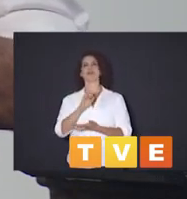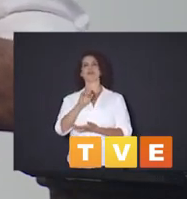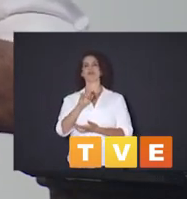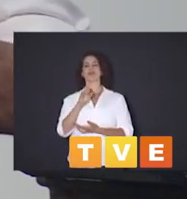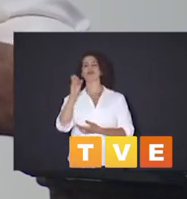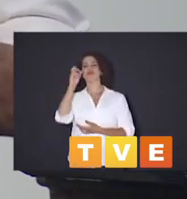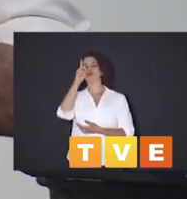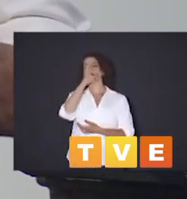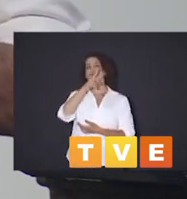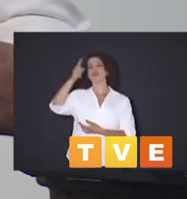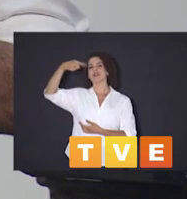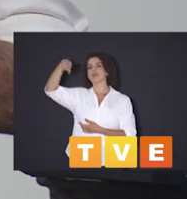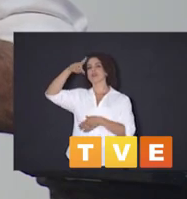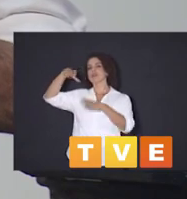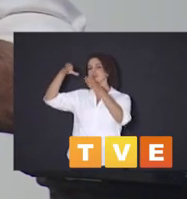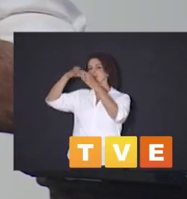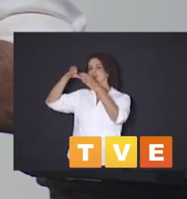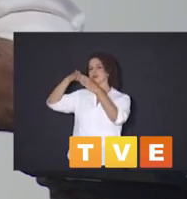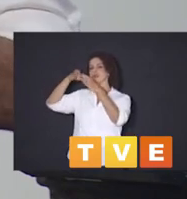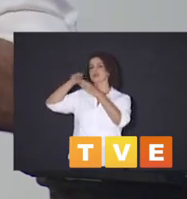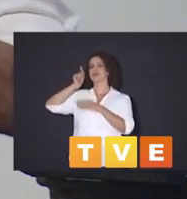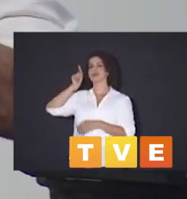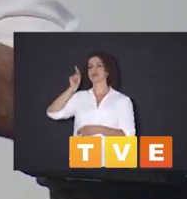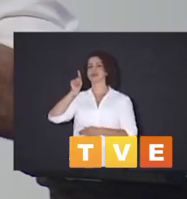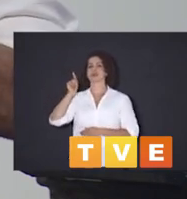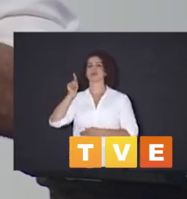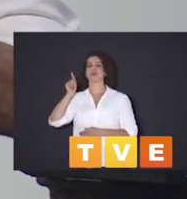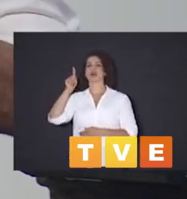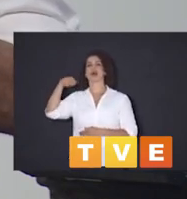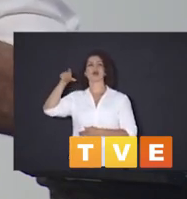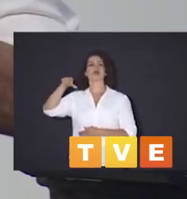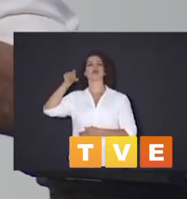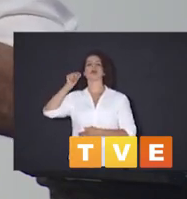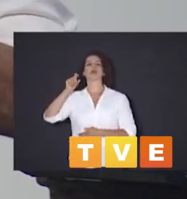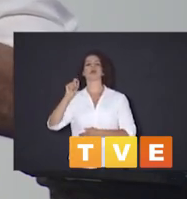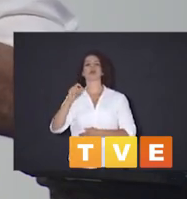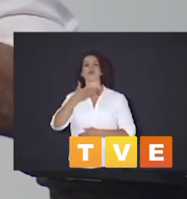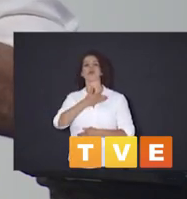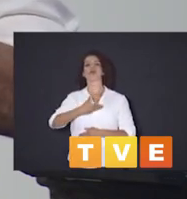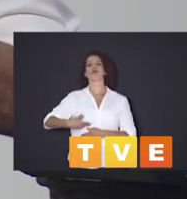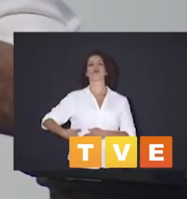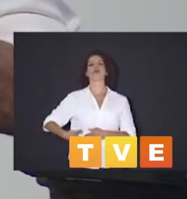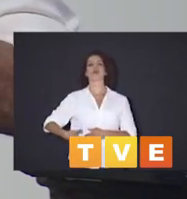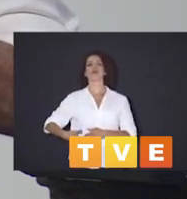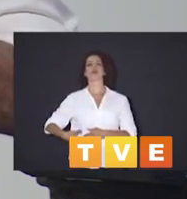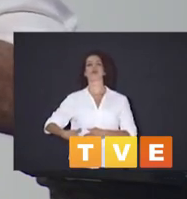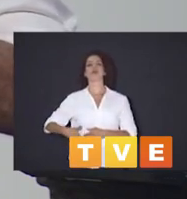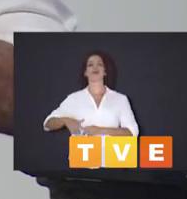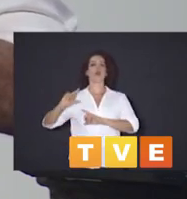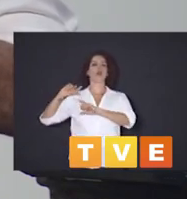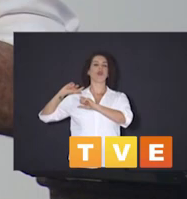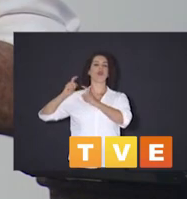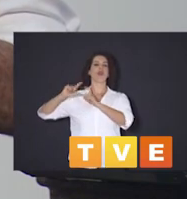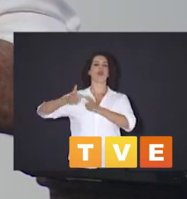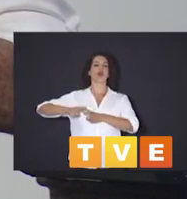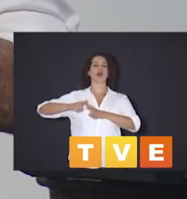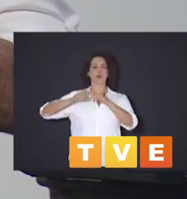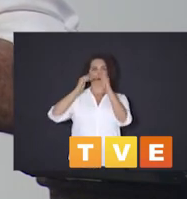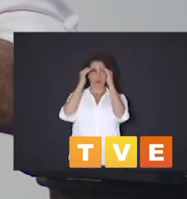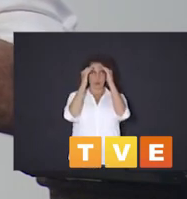difícil pra eles eles preferem um governo por o sangue obediente